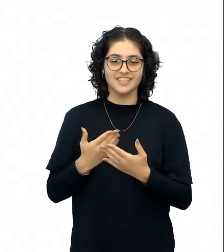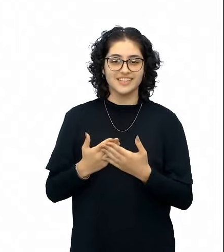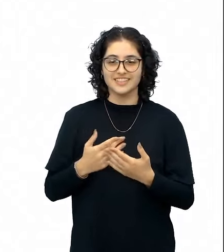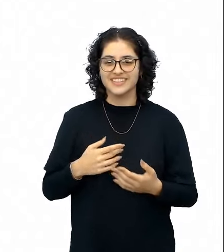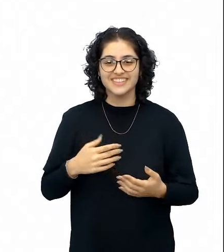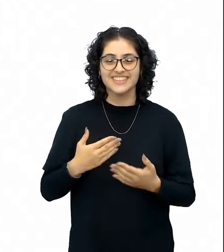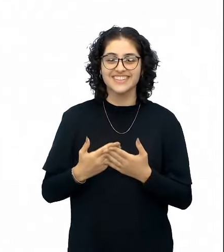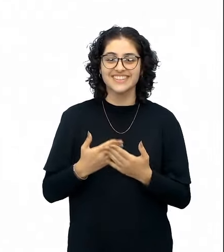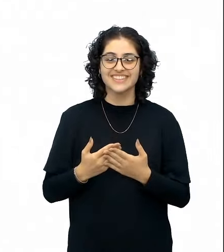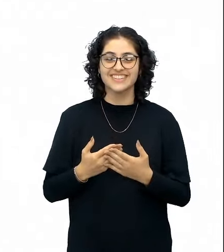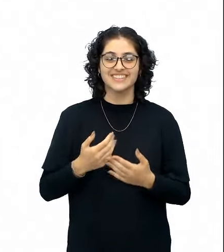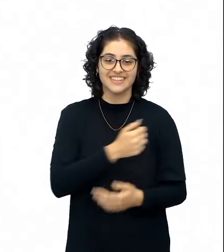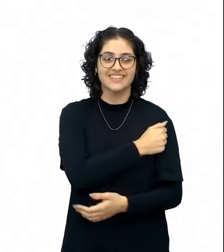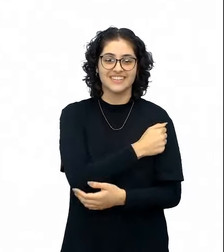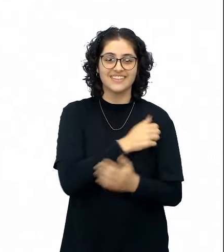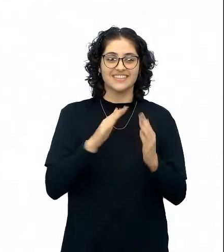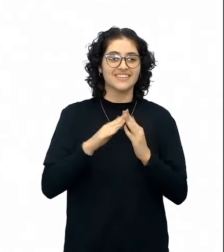matriculado